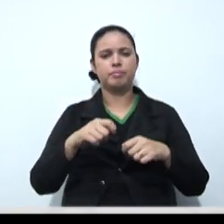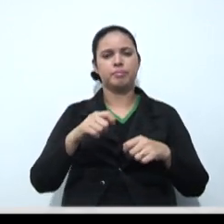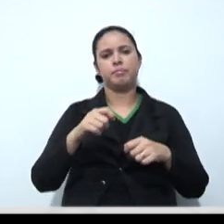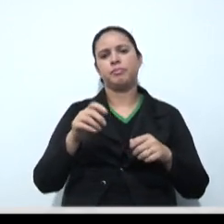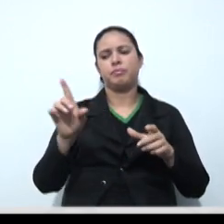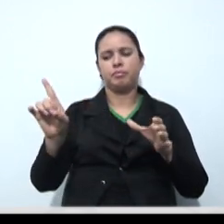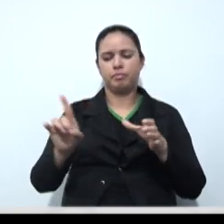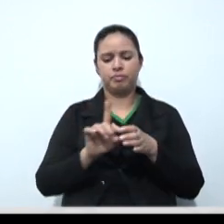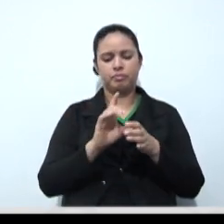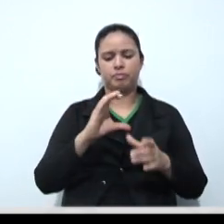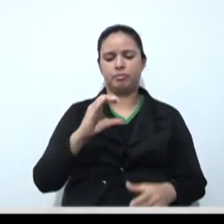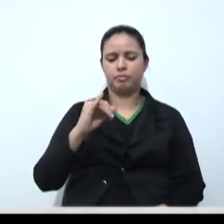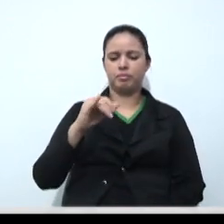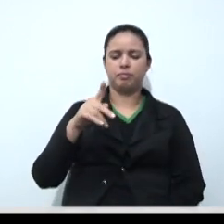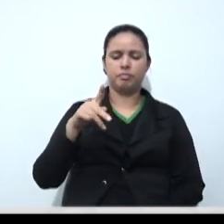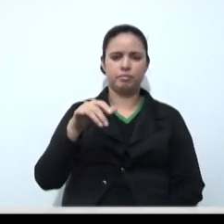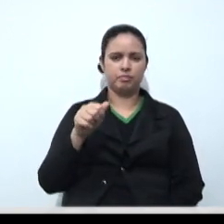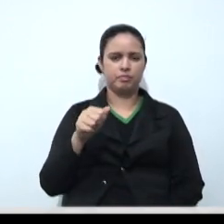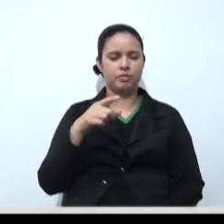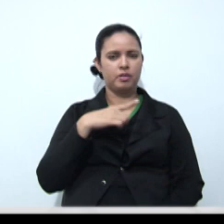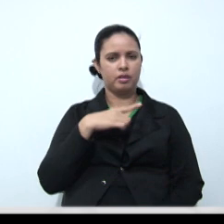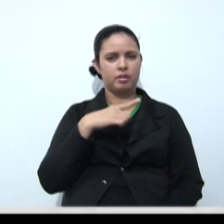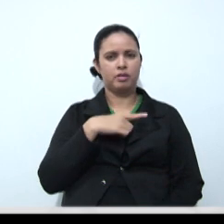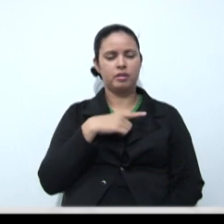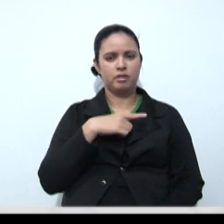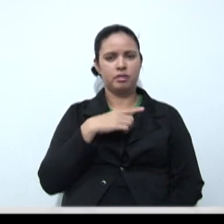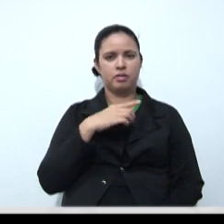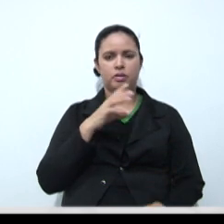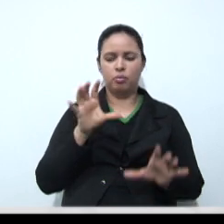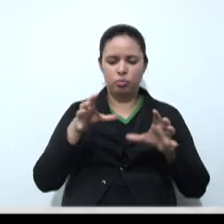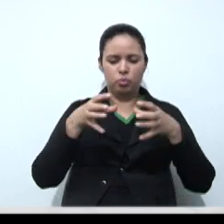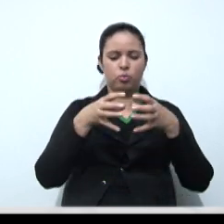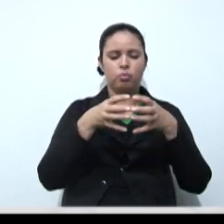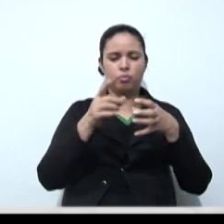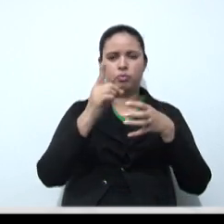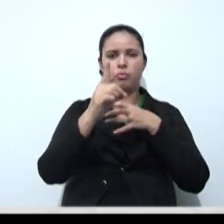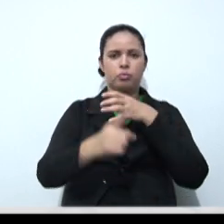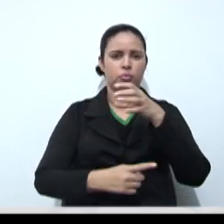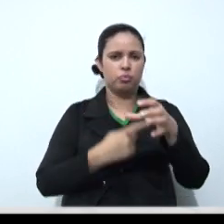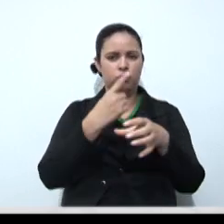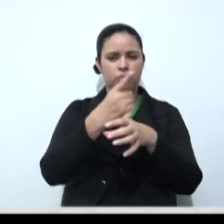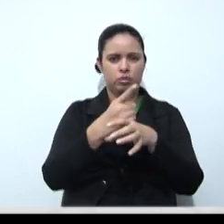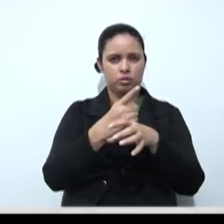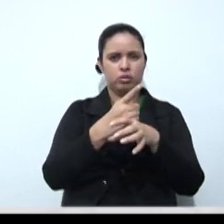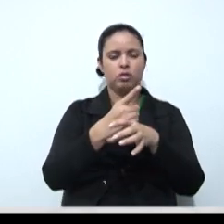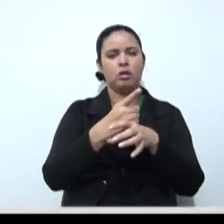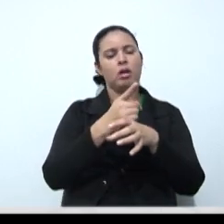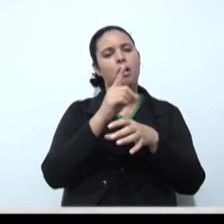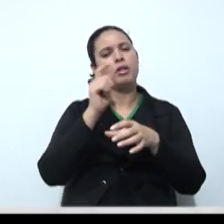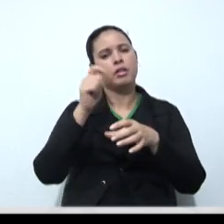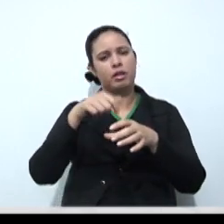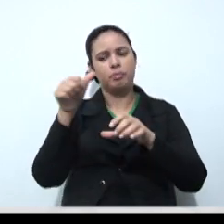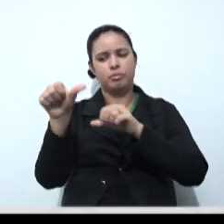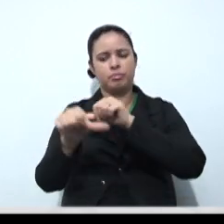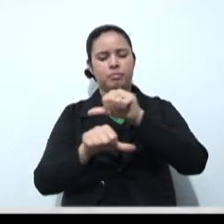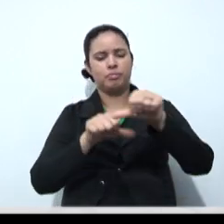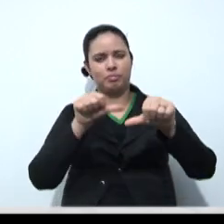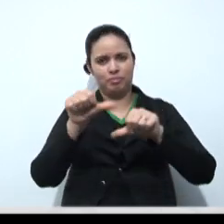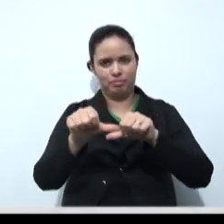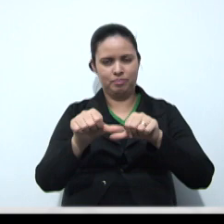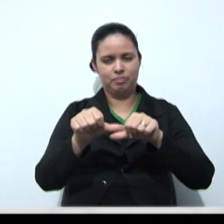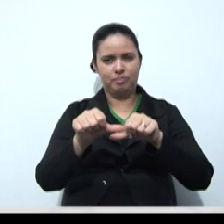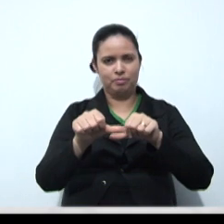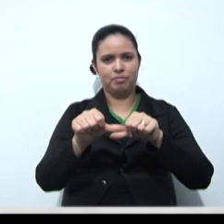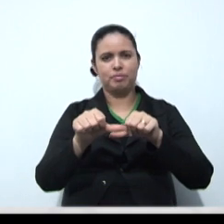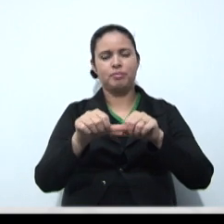dos membros eleitos da CIPA terá a duração de 1 ano, permitida somente uma reeleição, tá? O empregado